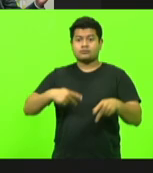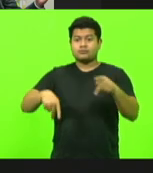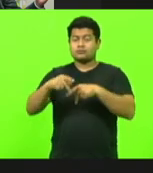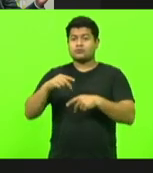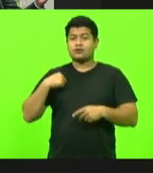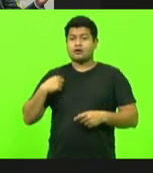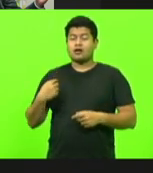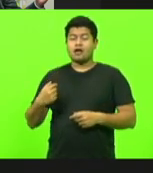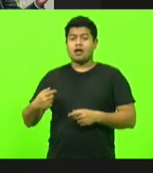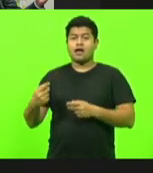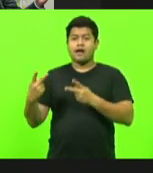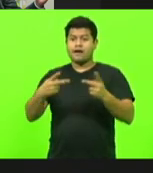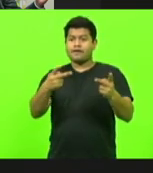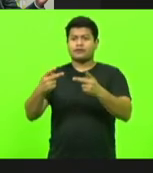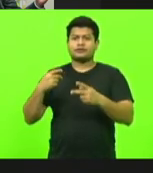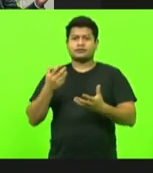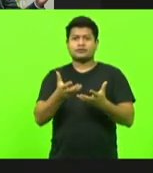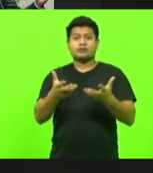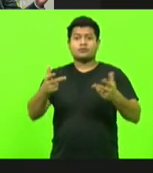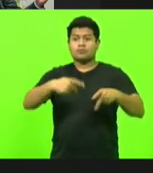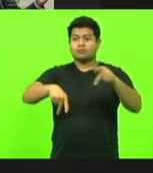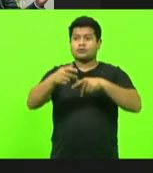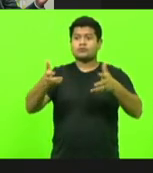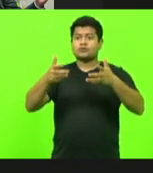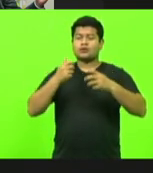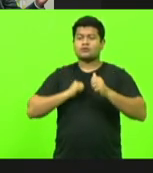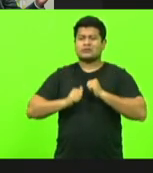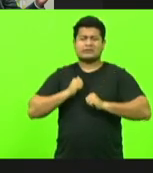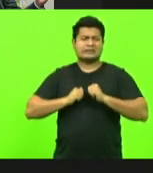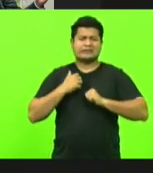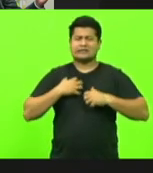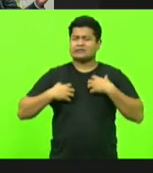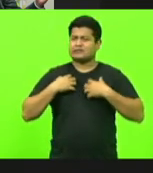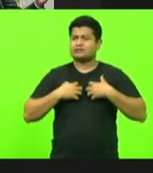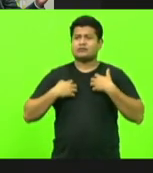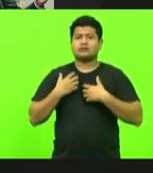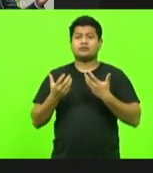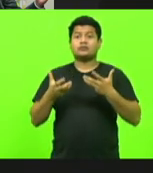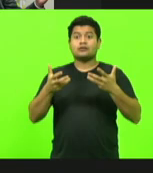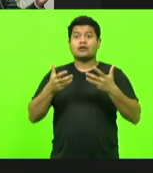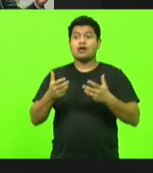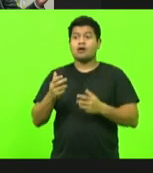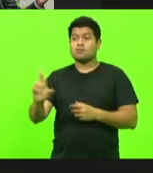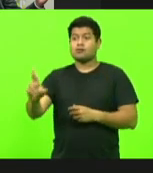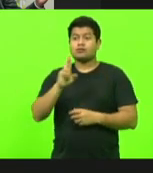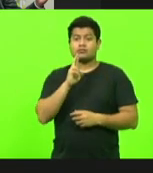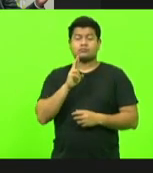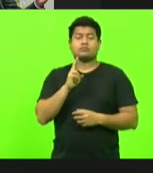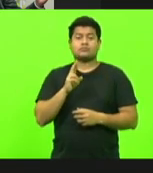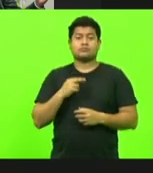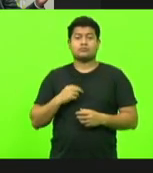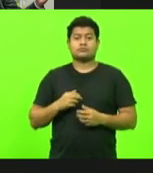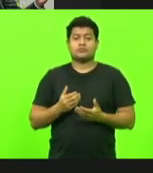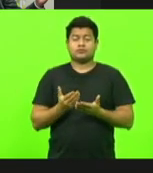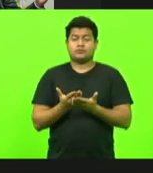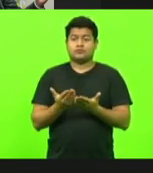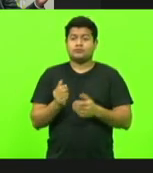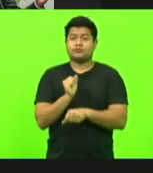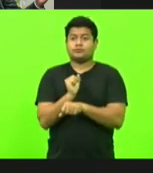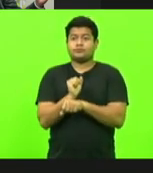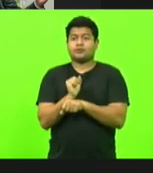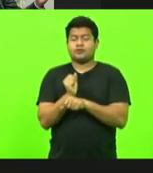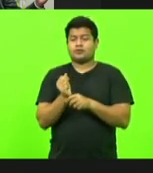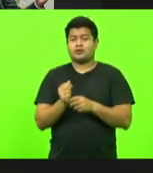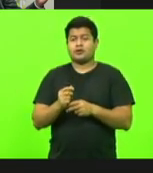povo angustiado, agoniado, querendo uma posição. Então nós esperamos que, né, a nossa nação não esmureça, que o nosso povo não esmureça, que continue